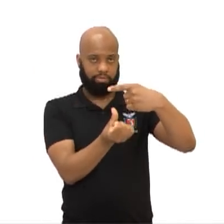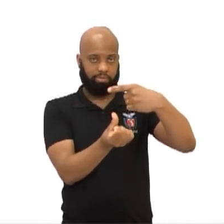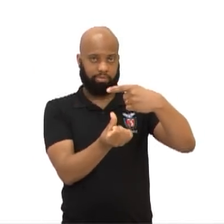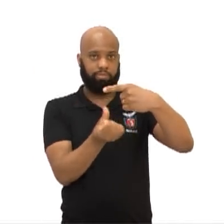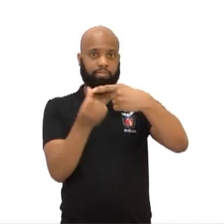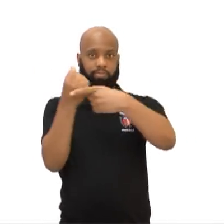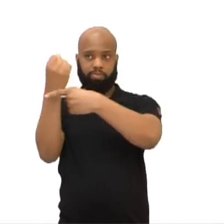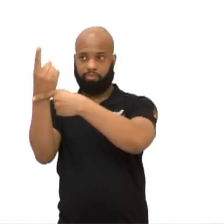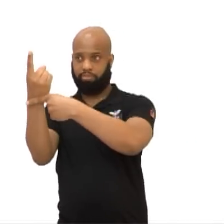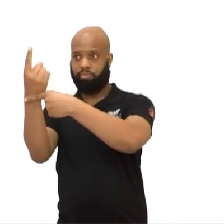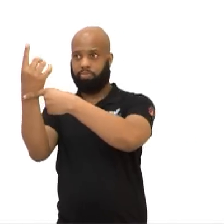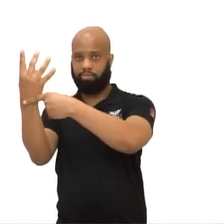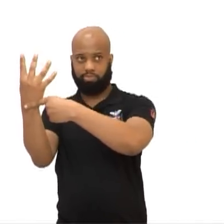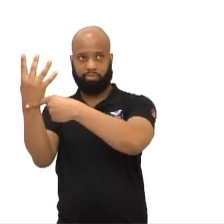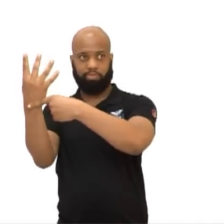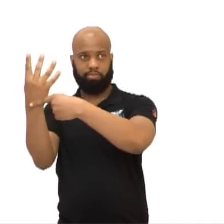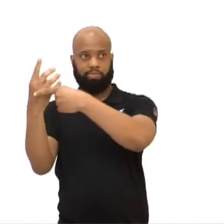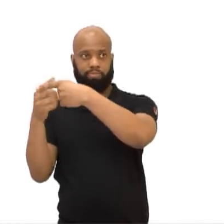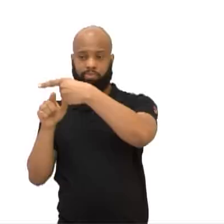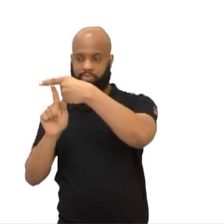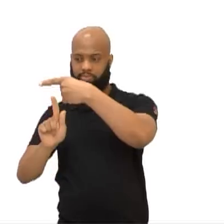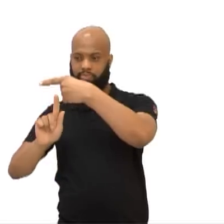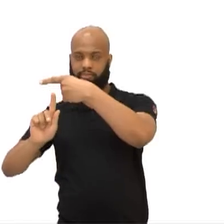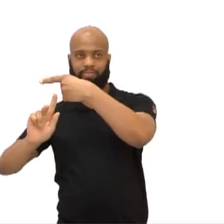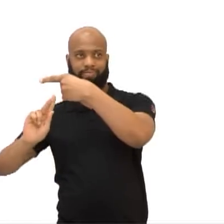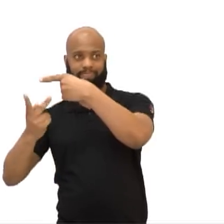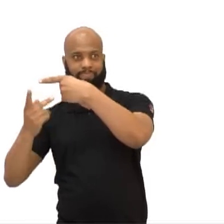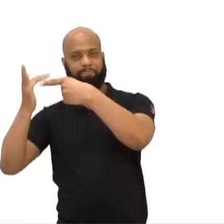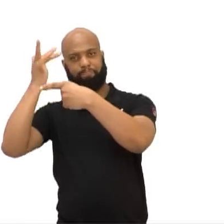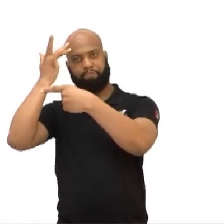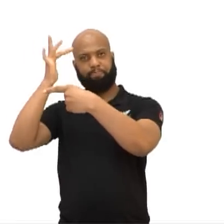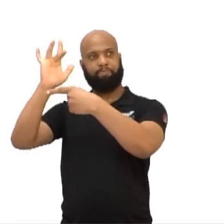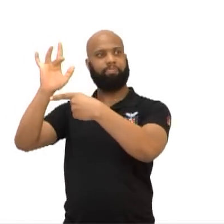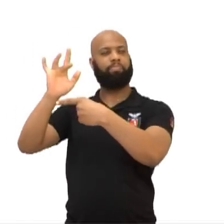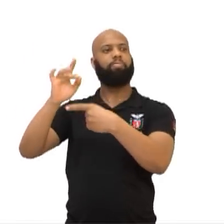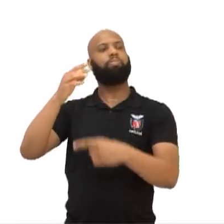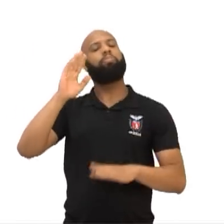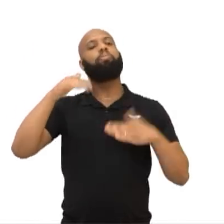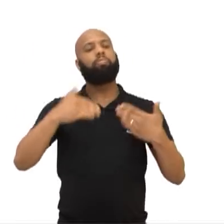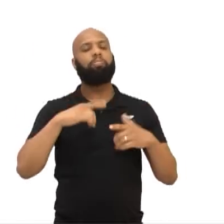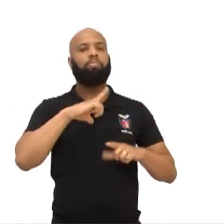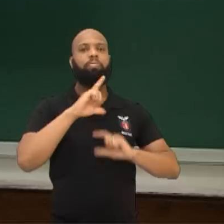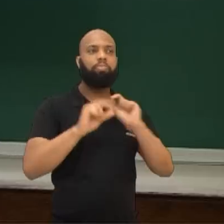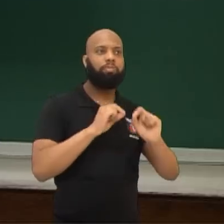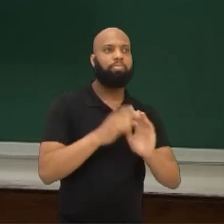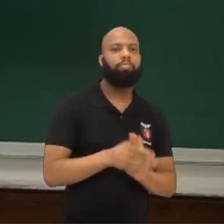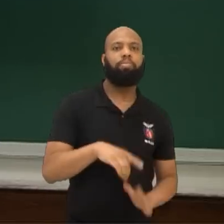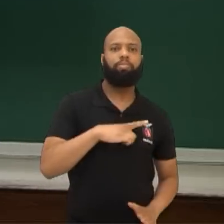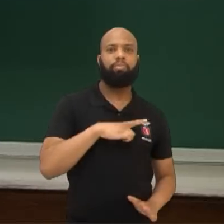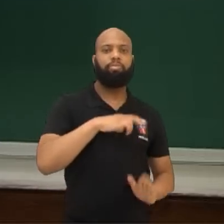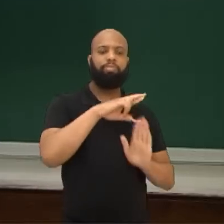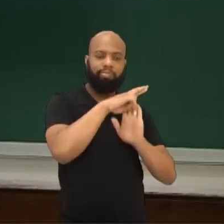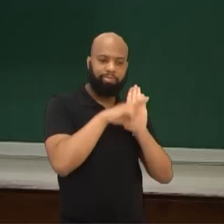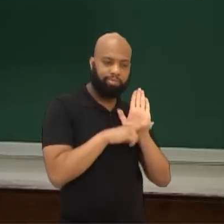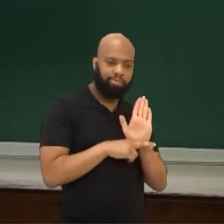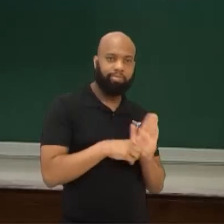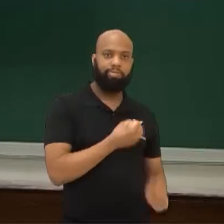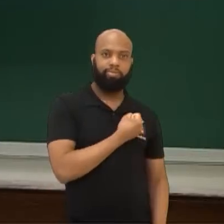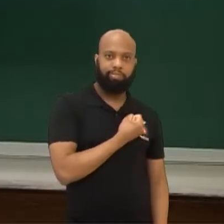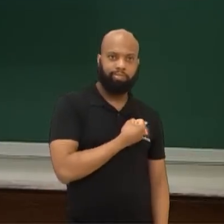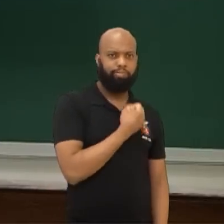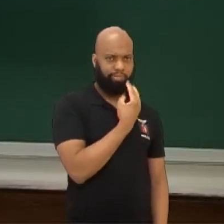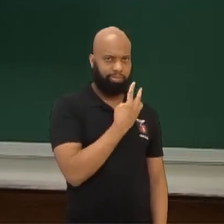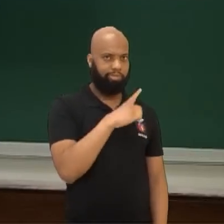como o 14 para o GF, que é o que eu estou precisando. Então, lembrando, caímos, né, na regra de 3,